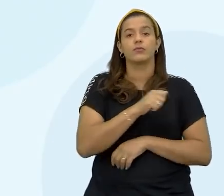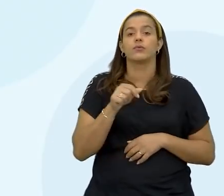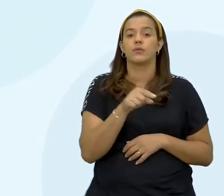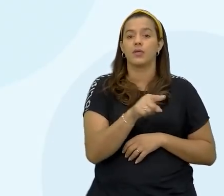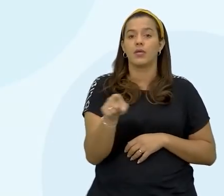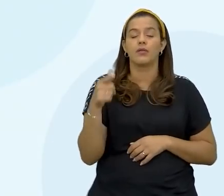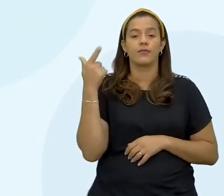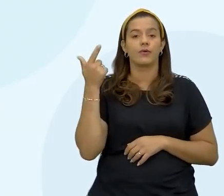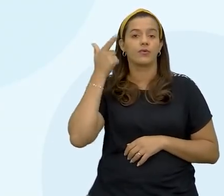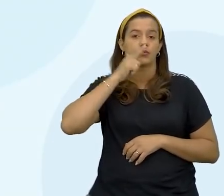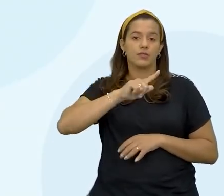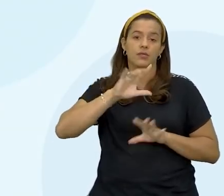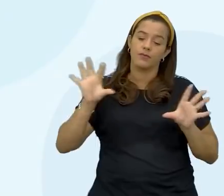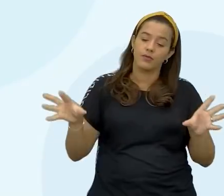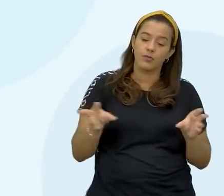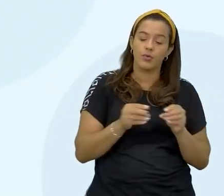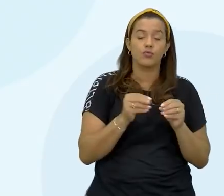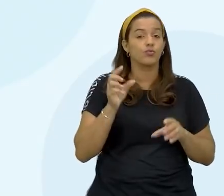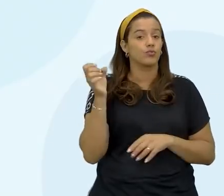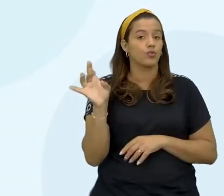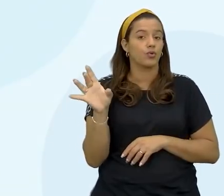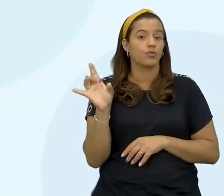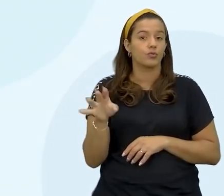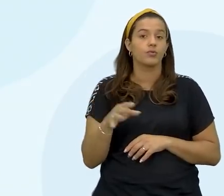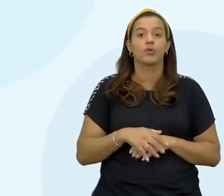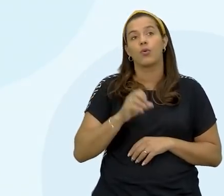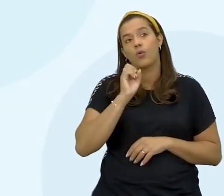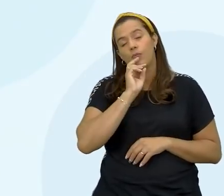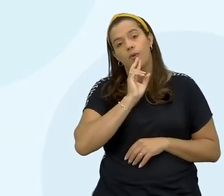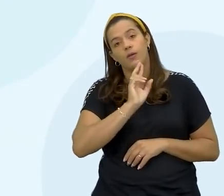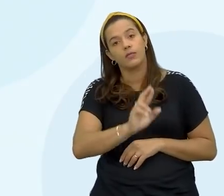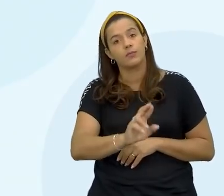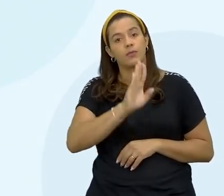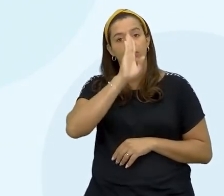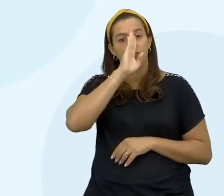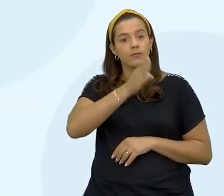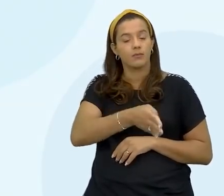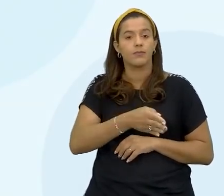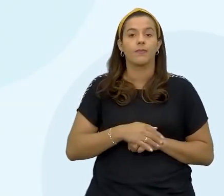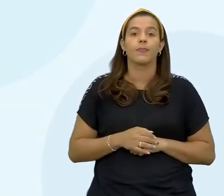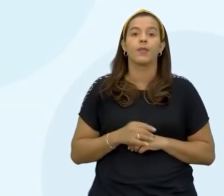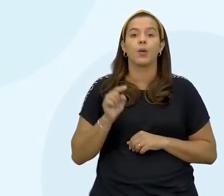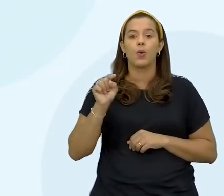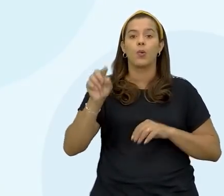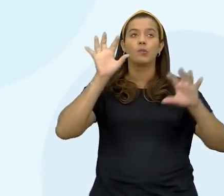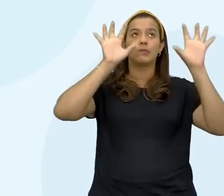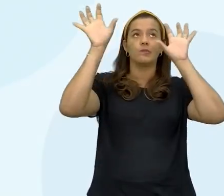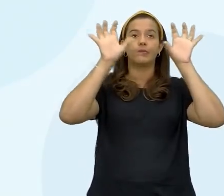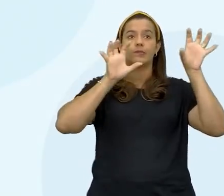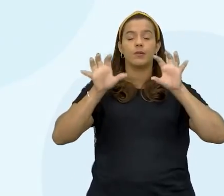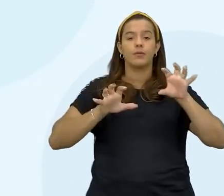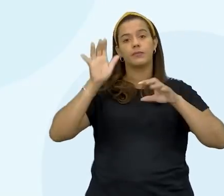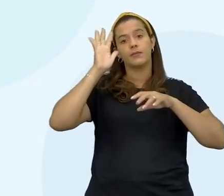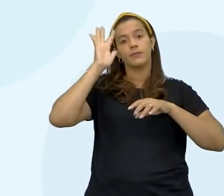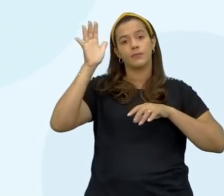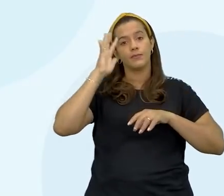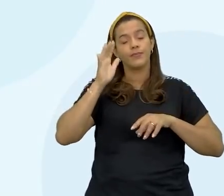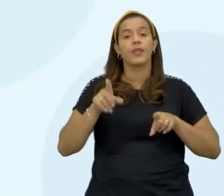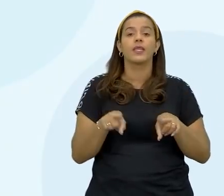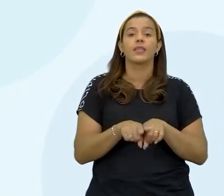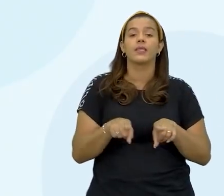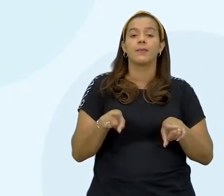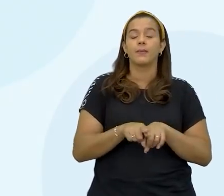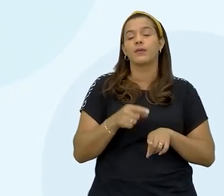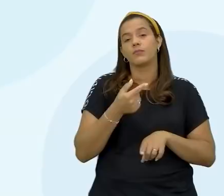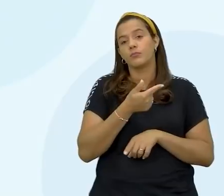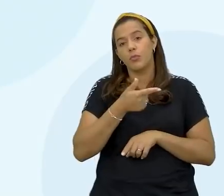consegue fazer um resumo, uma resposta mais objetiva, um mapa mental, uma resenha